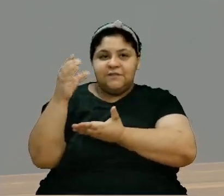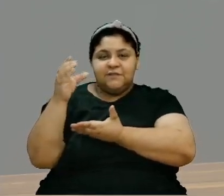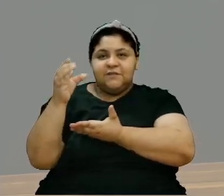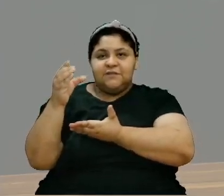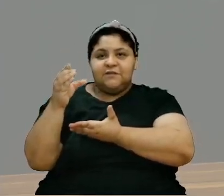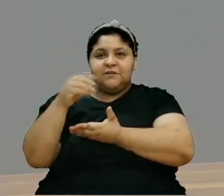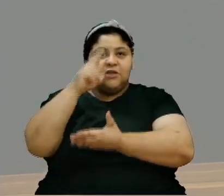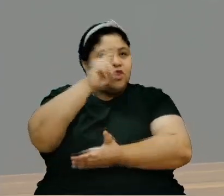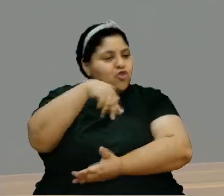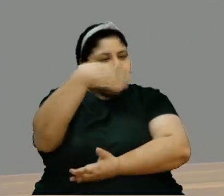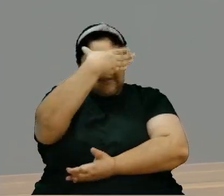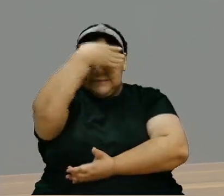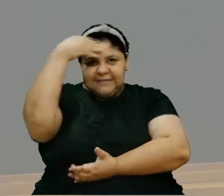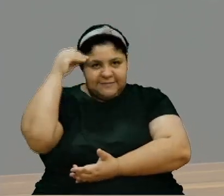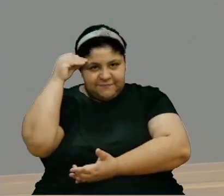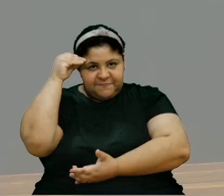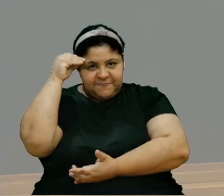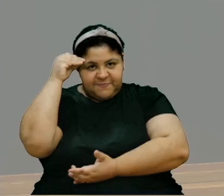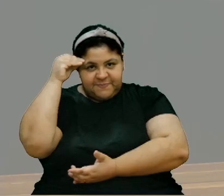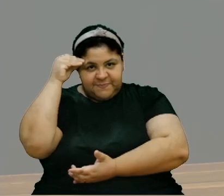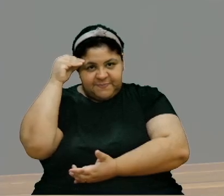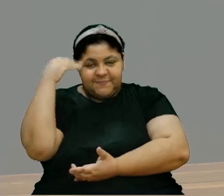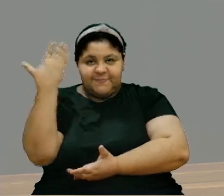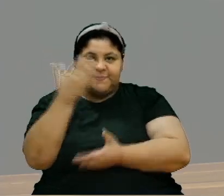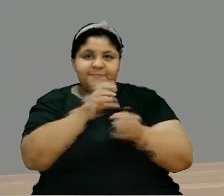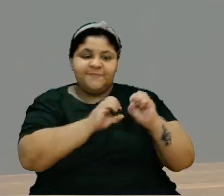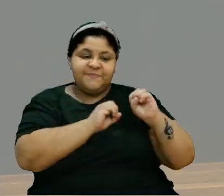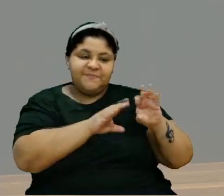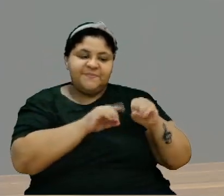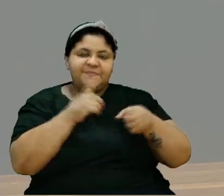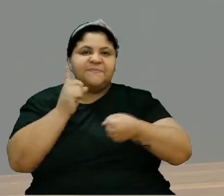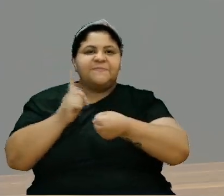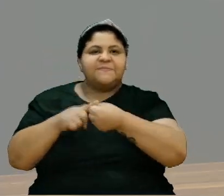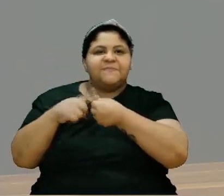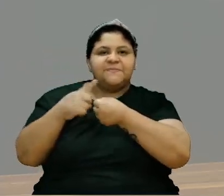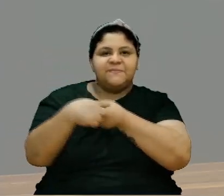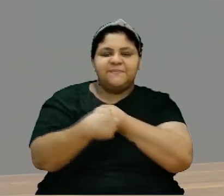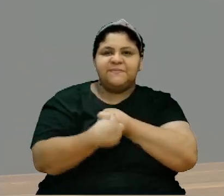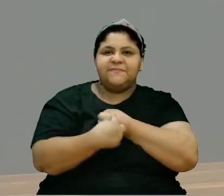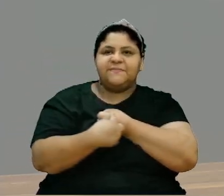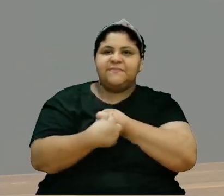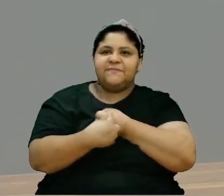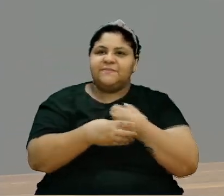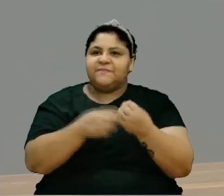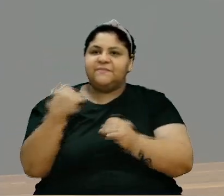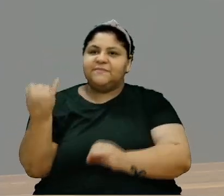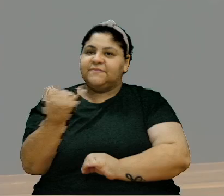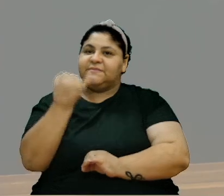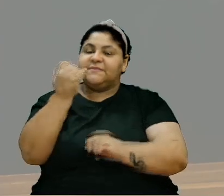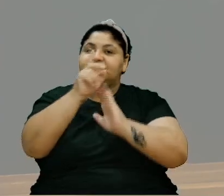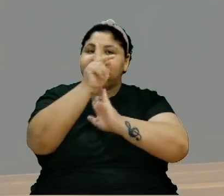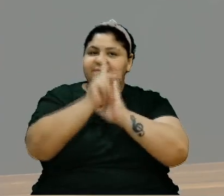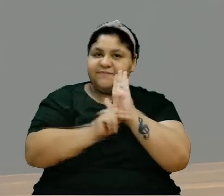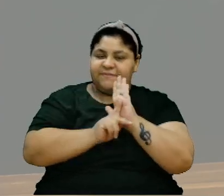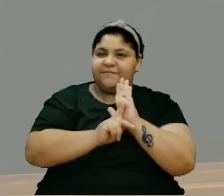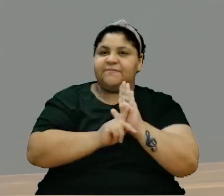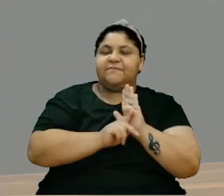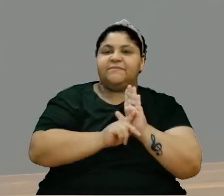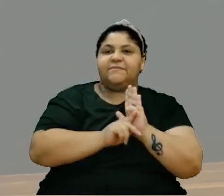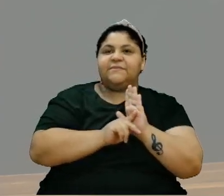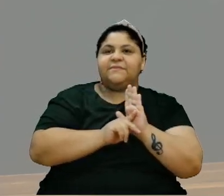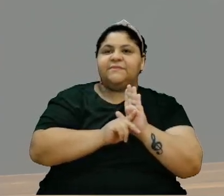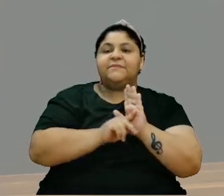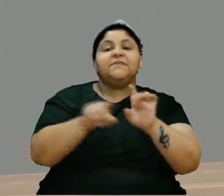vão esquecer. Então, para a educação da cidade, é muito importante esse projeto.